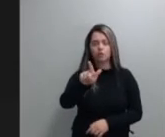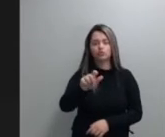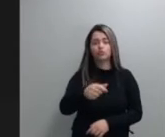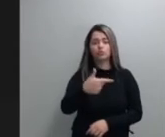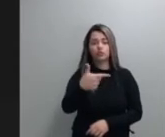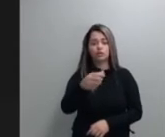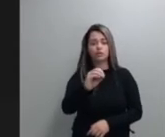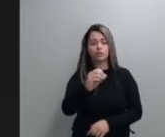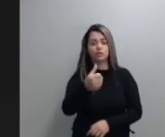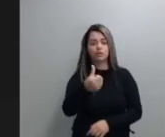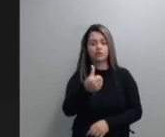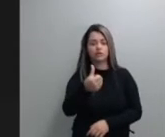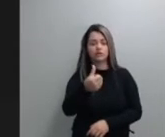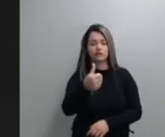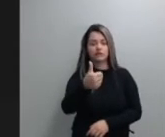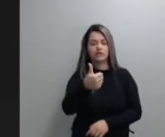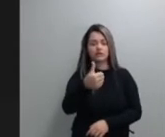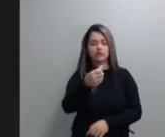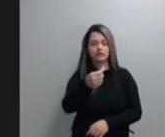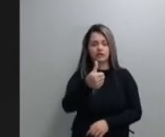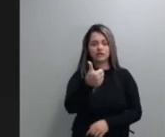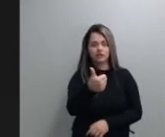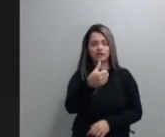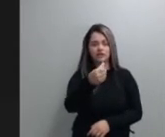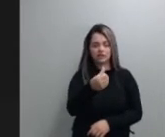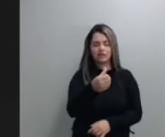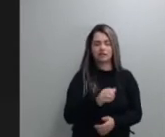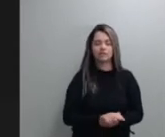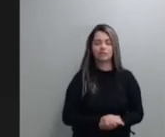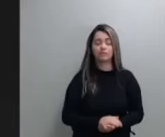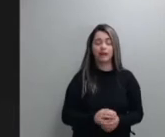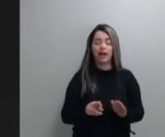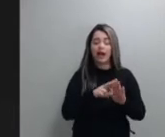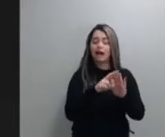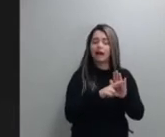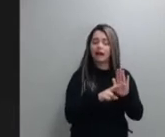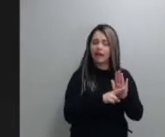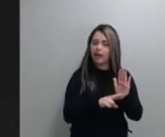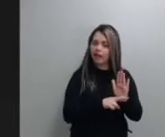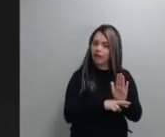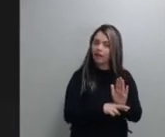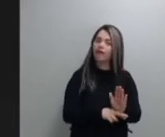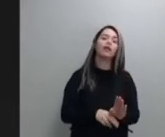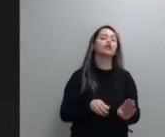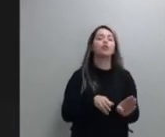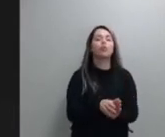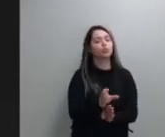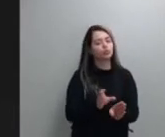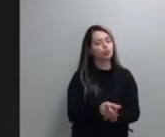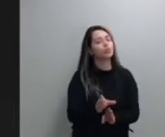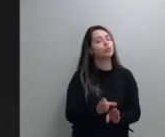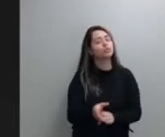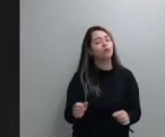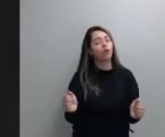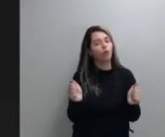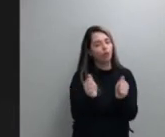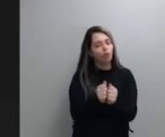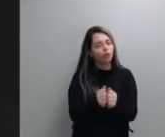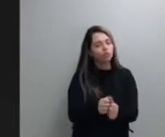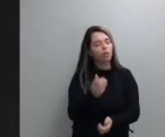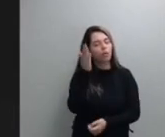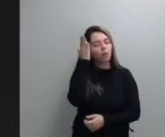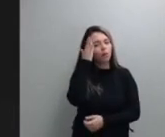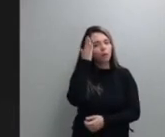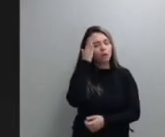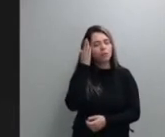entrega dos títulos de acordo com a regra inicial fixada pela comissão. Mas, de forma surpreendente a todos os candidatos, a comissão,